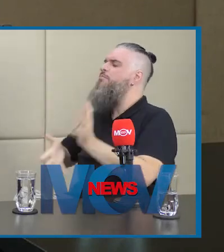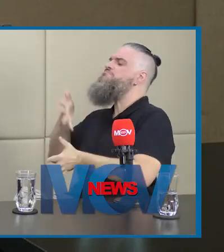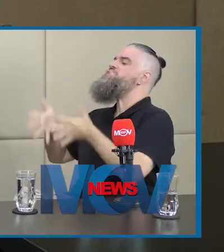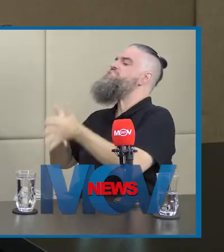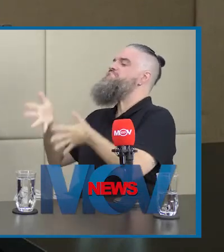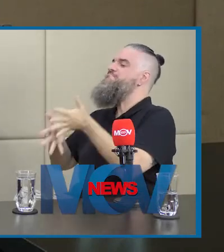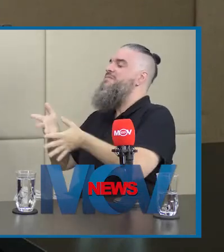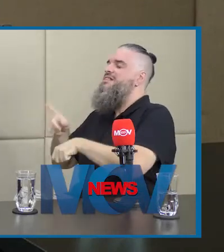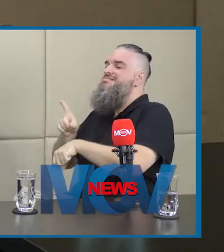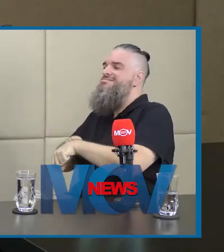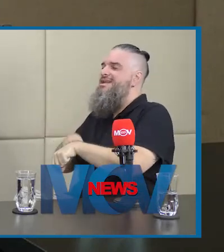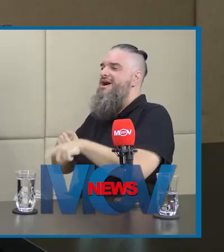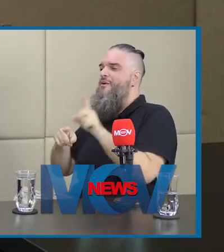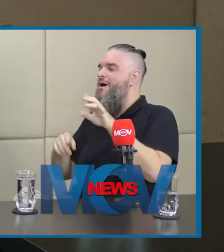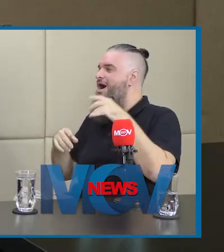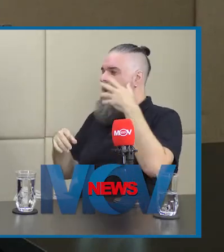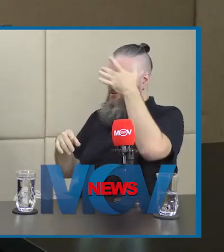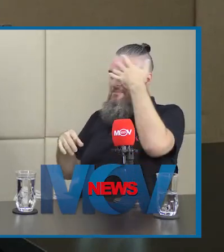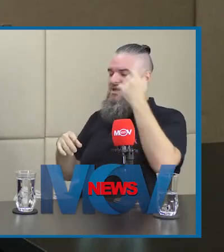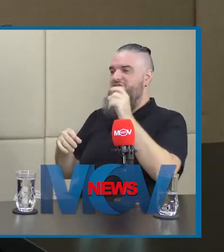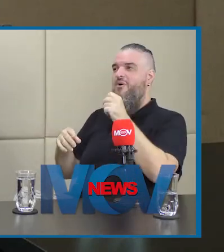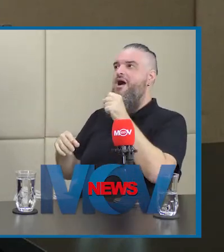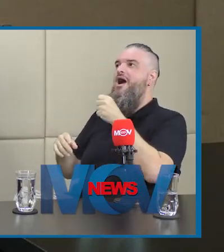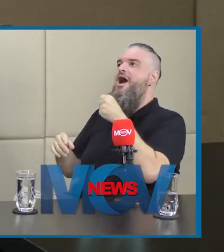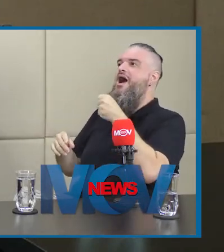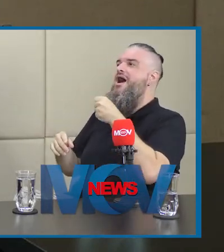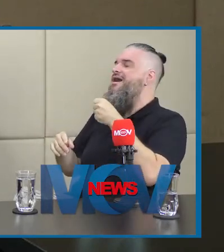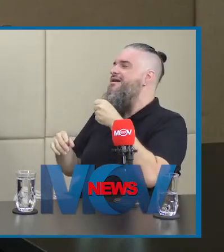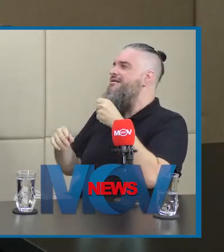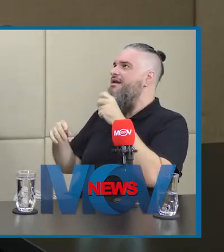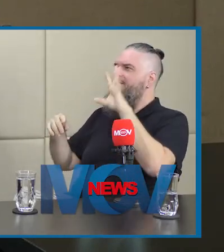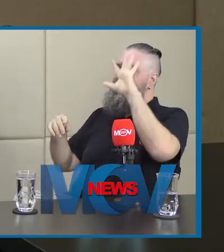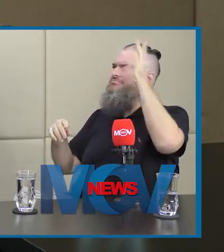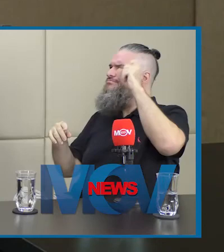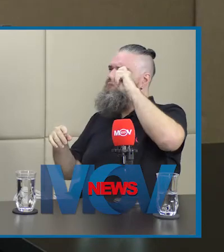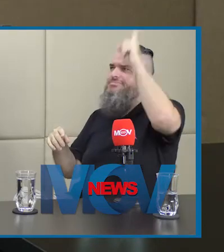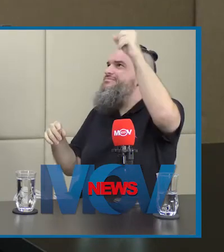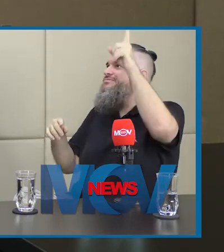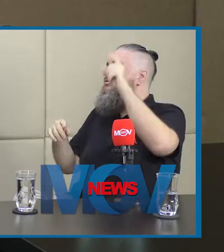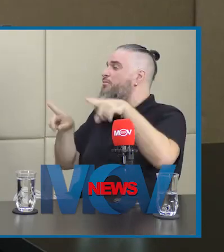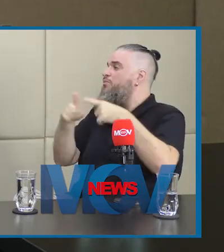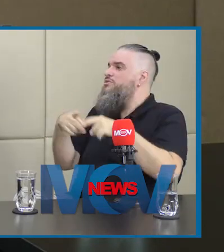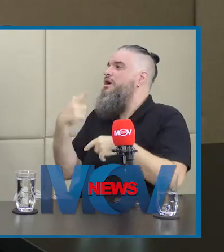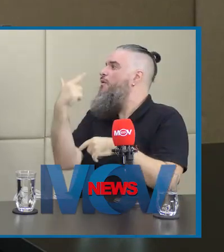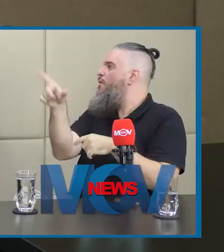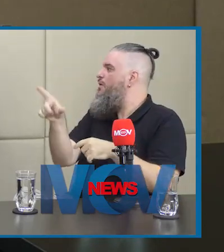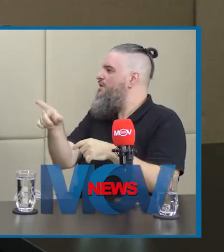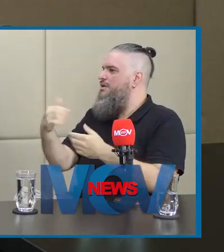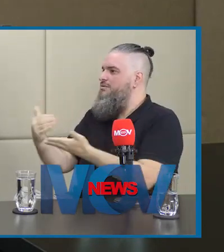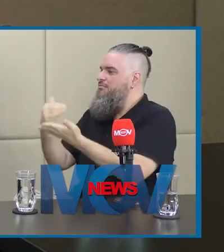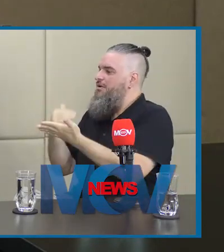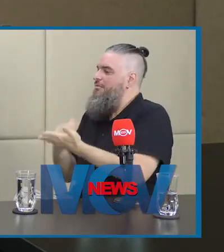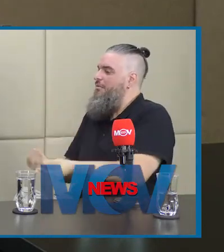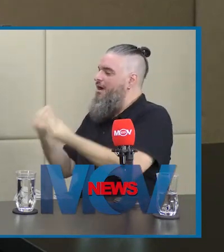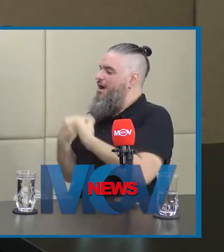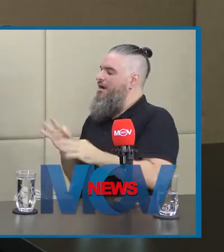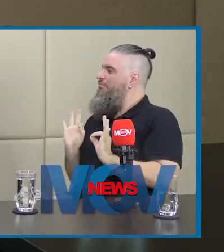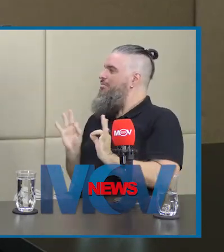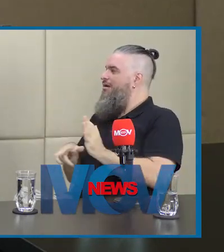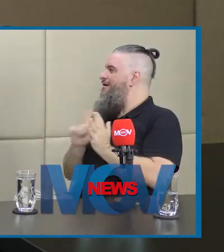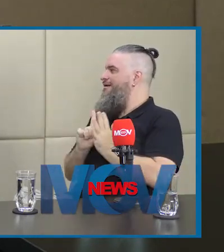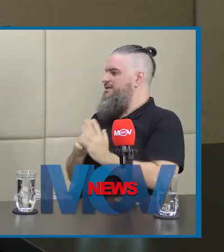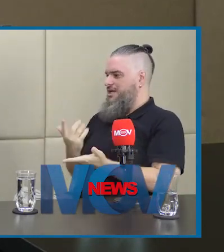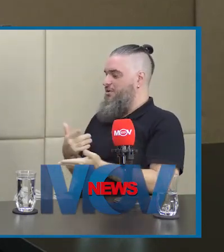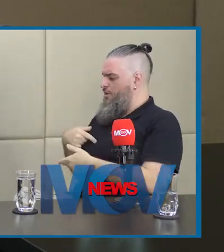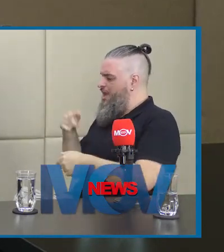e na hora o artista quer cantar uma música que estava fora do roteiro. né? E sendo que as músicas do roteiro eu já